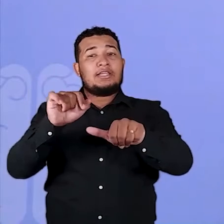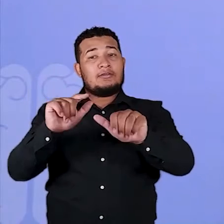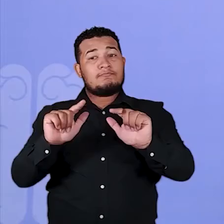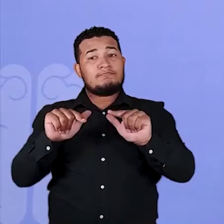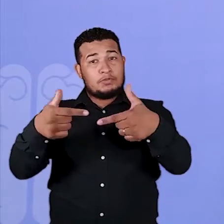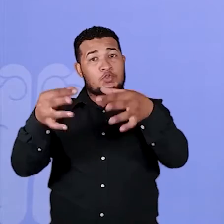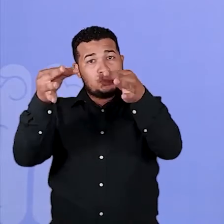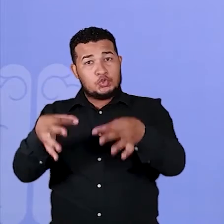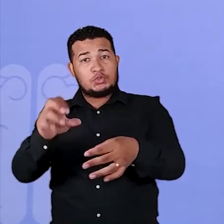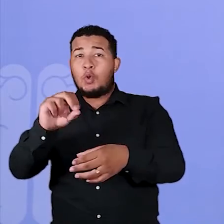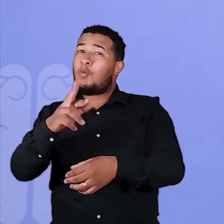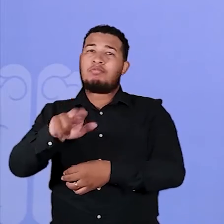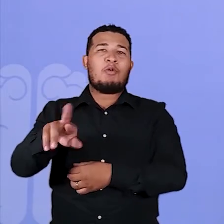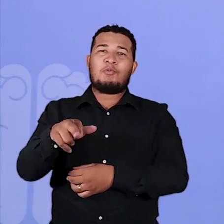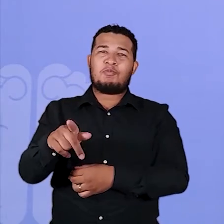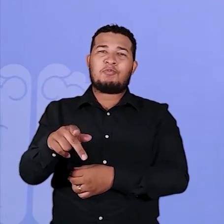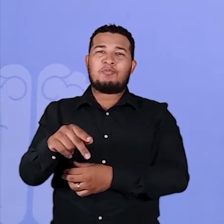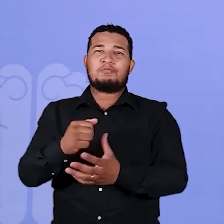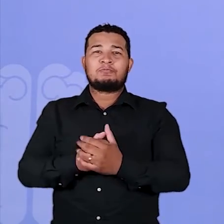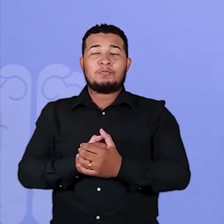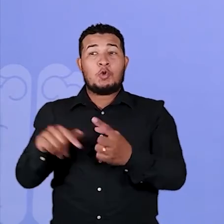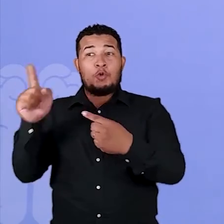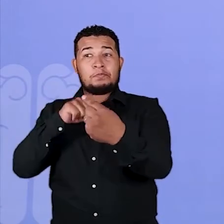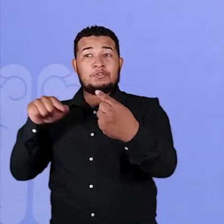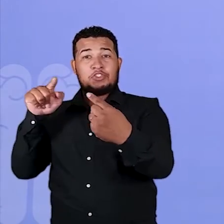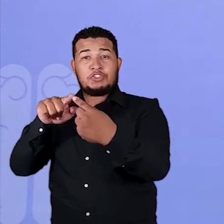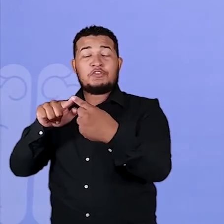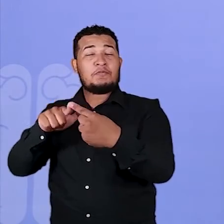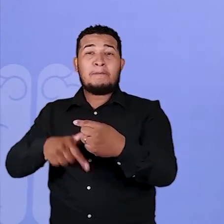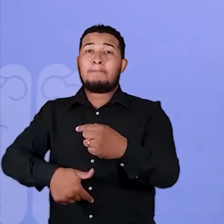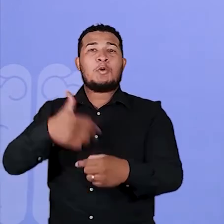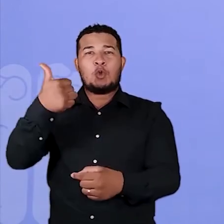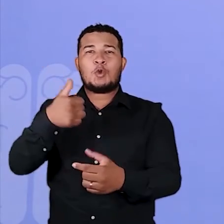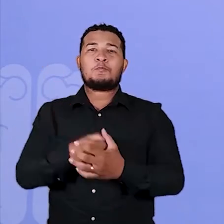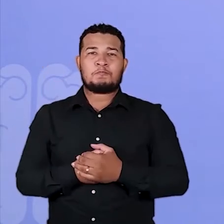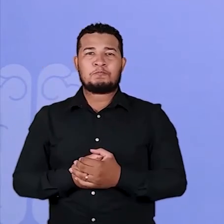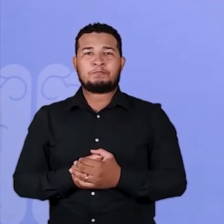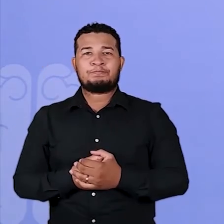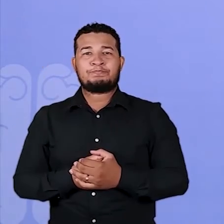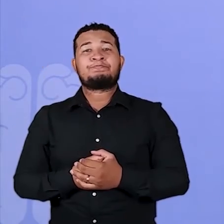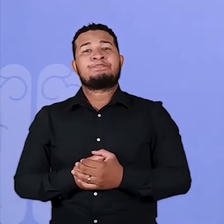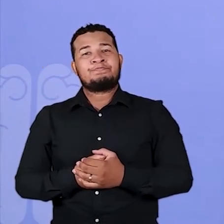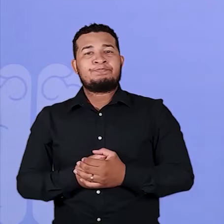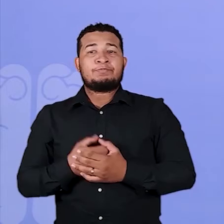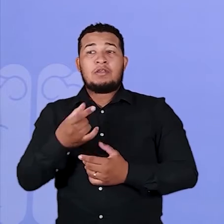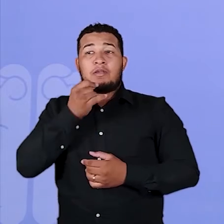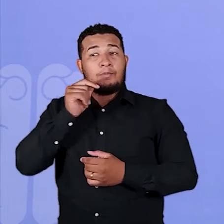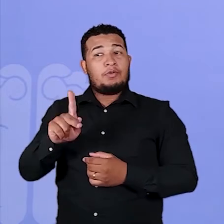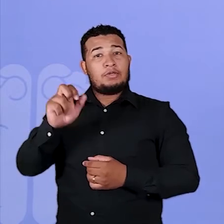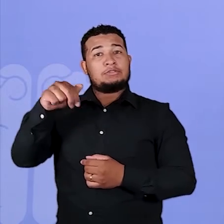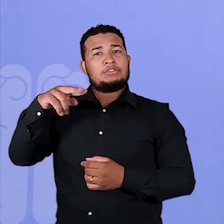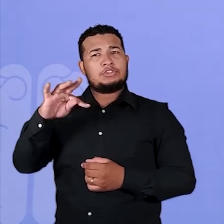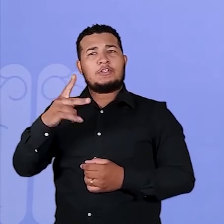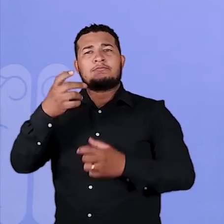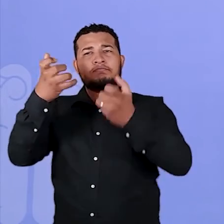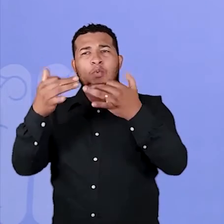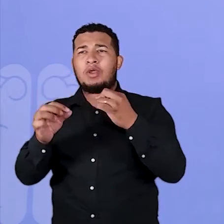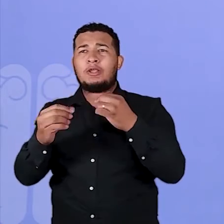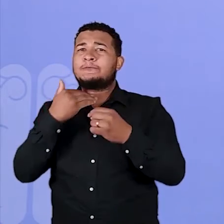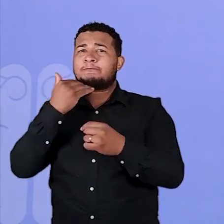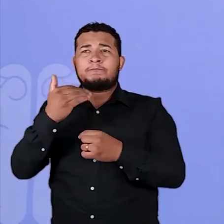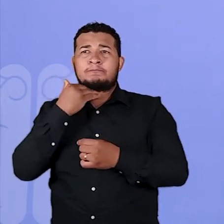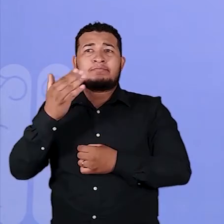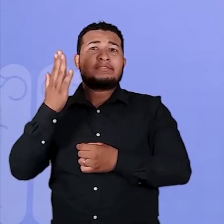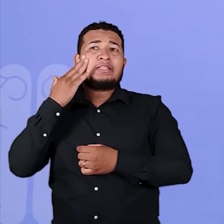se uma ação é justa ou não. Kant, por exemplo, vai afirmar que não tem como a